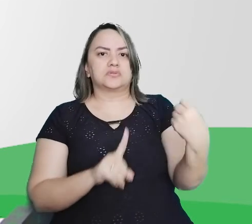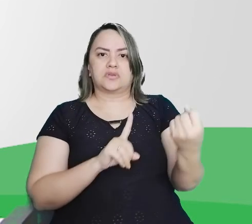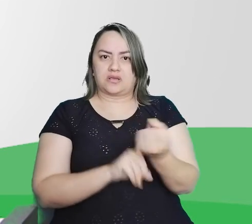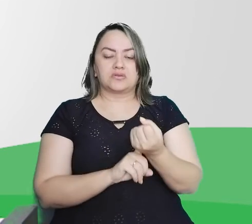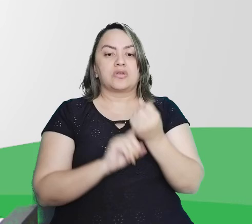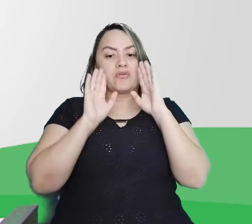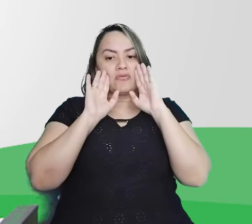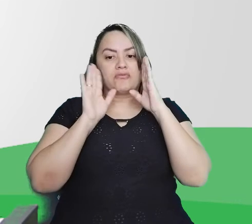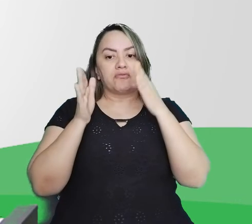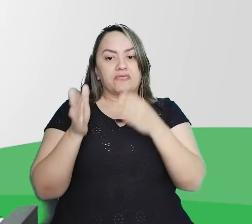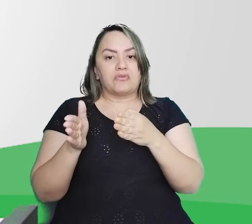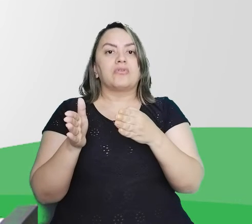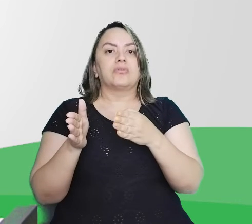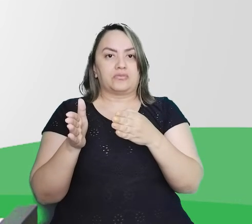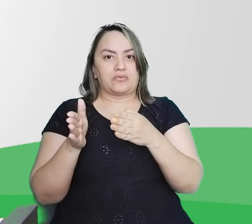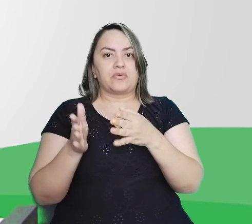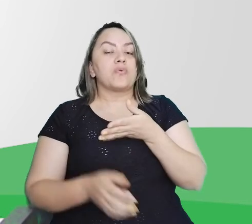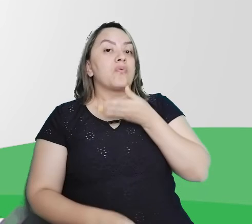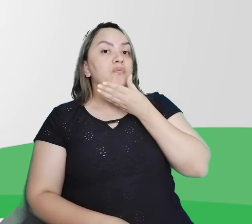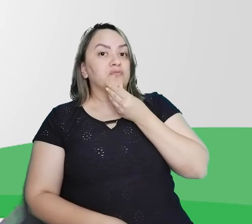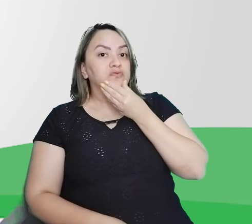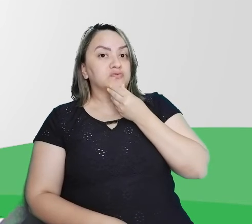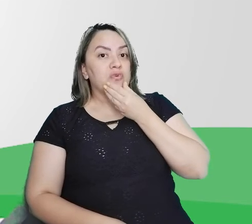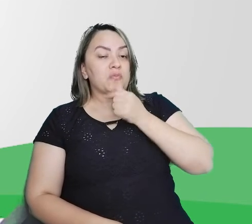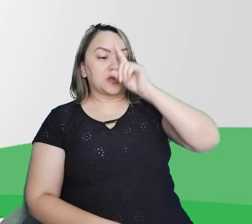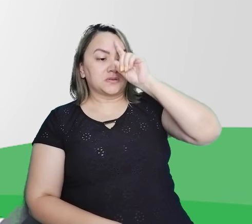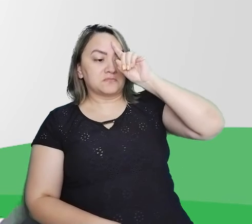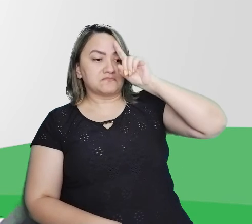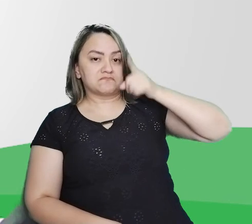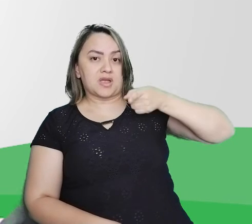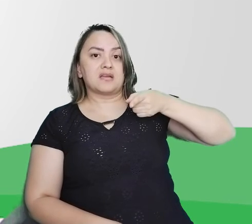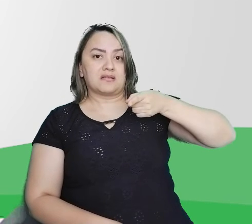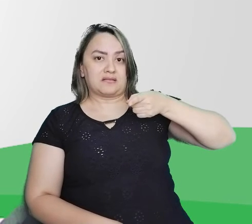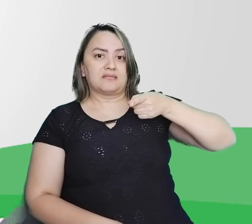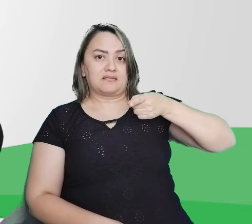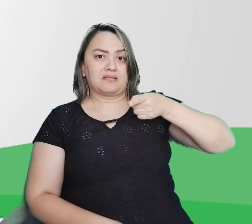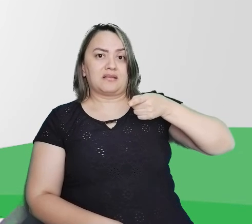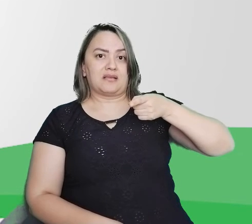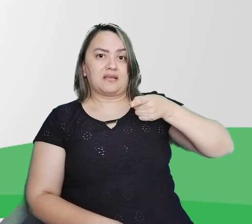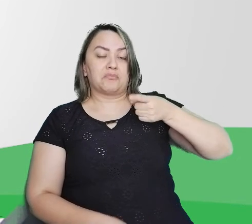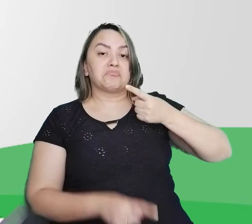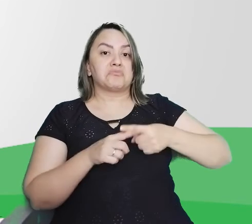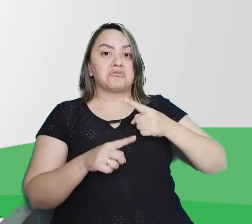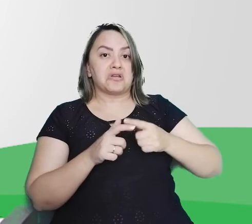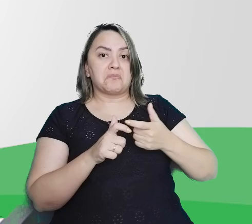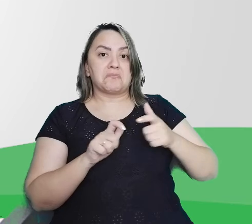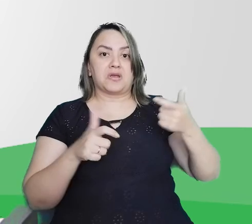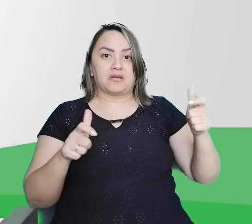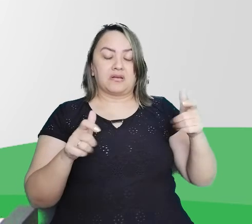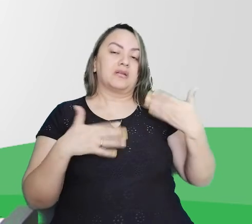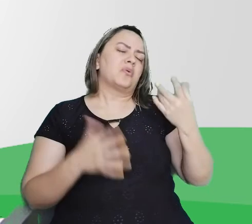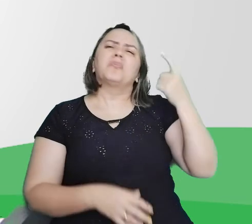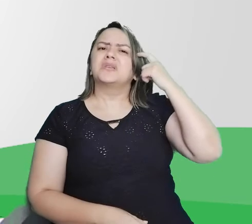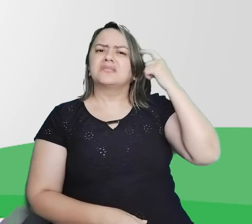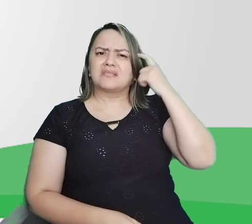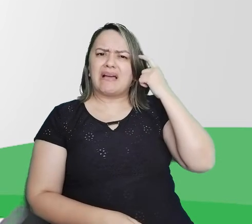dos homens na centralidade do poder. Bem, pensando ainda se isso seria biológico, dizer que sim, que seria